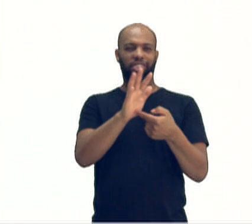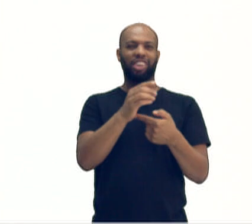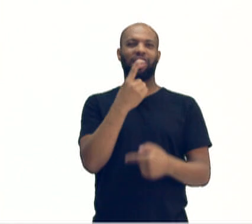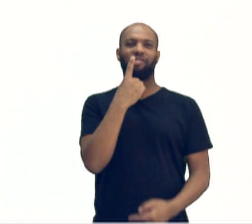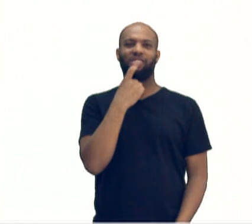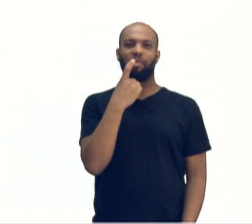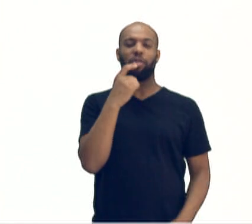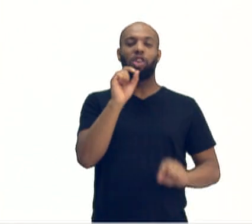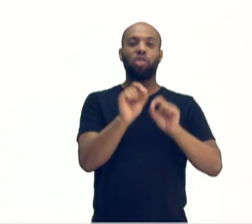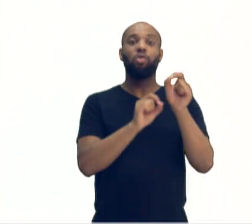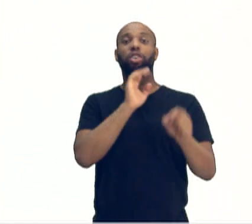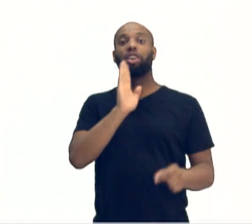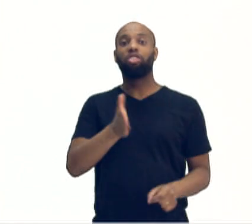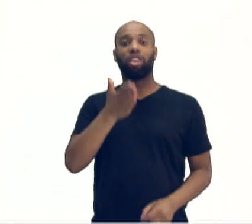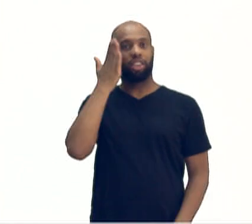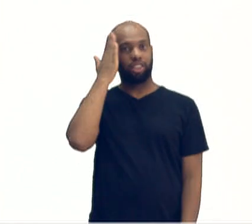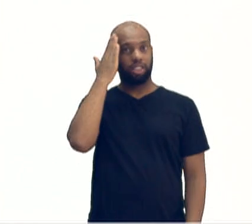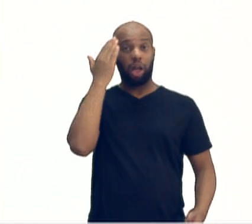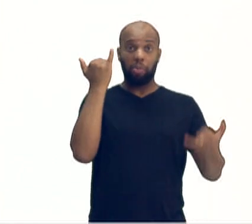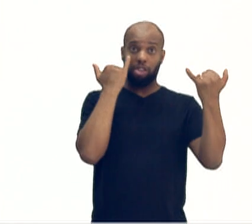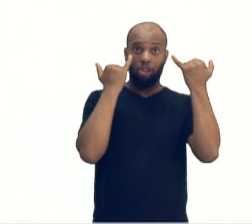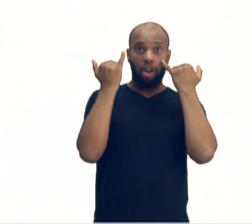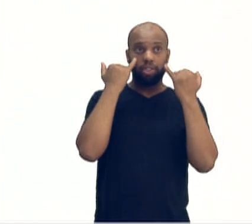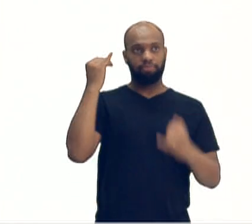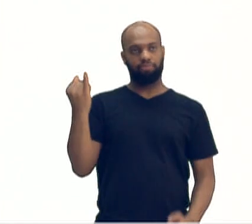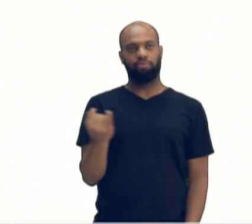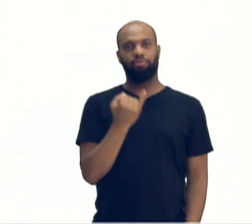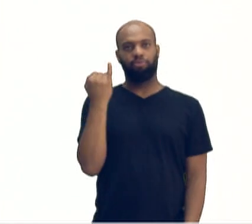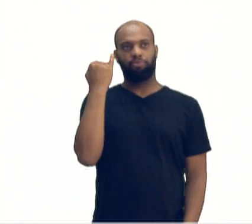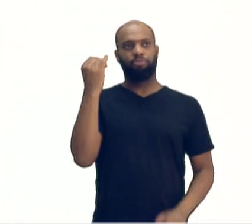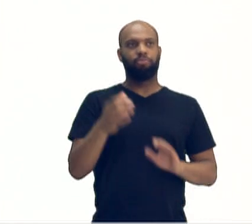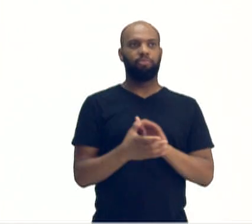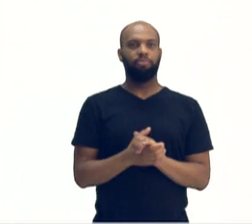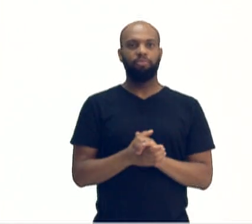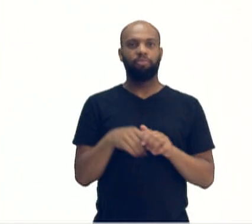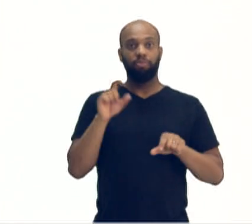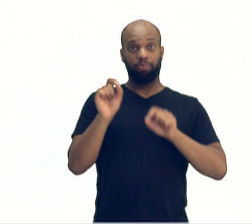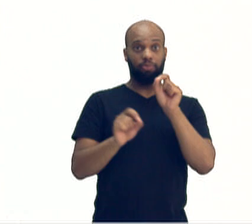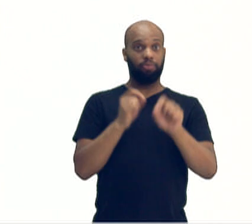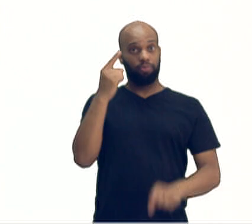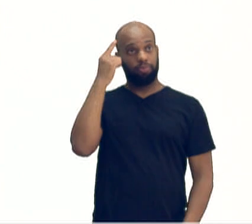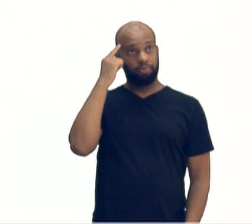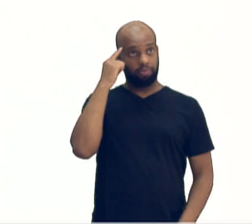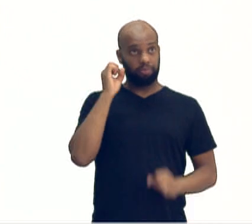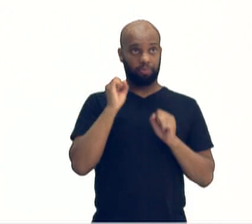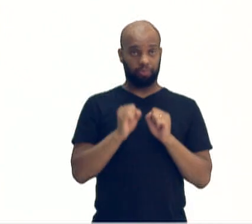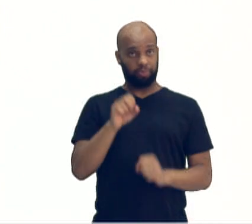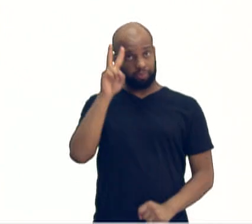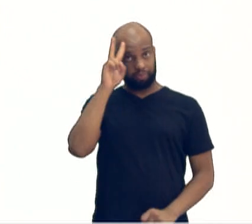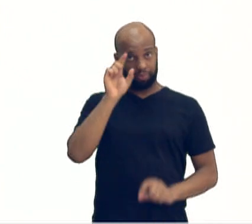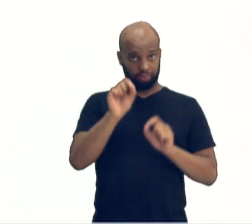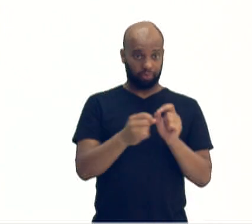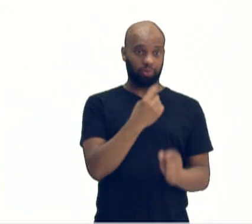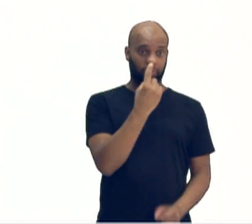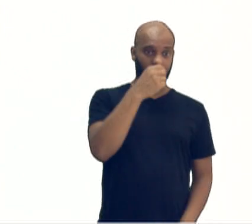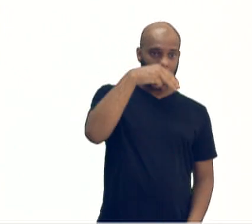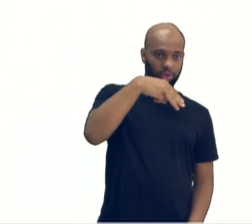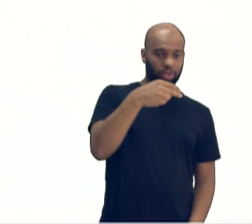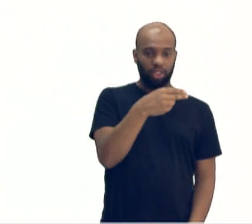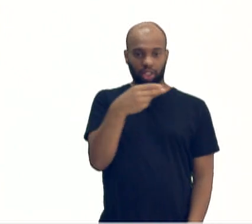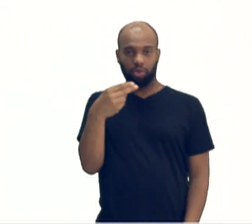conversou, que são as coisas, as informações importantes. Então, o que, que eu vou pensar? Eu posso lembrar que 1 metro é